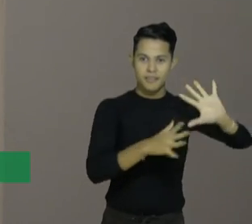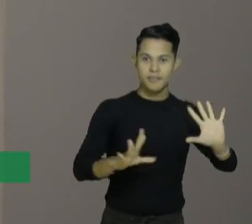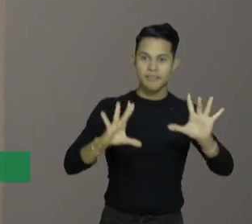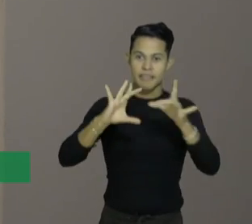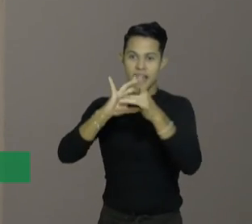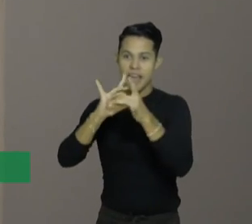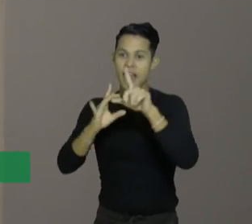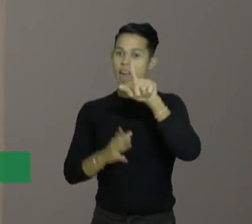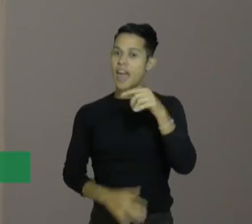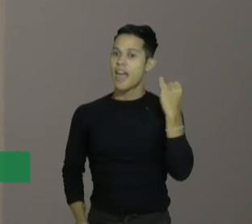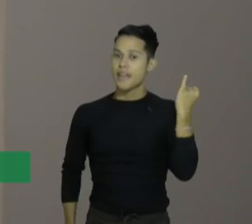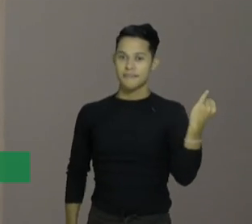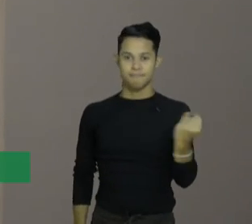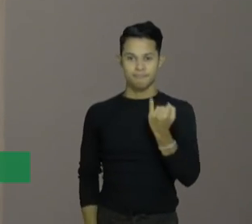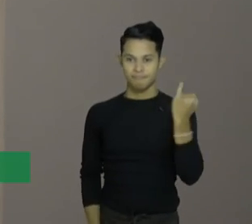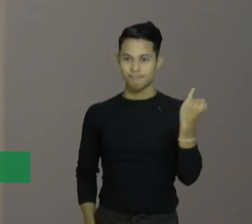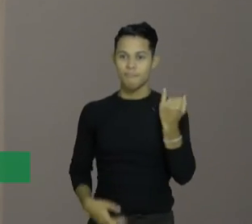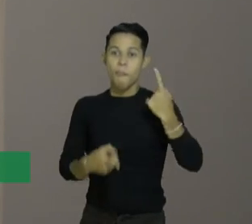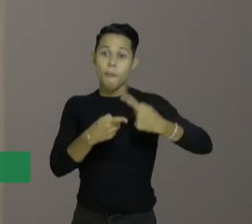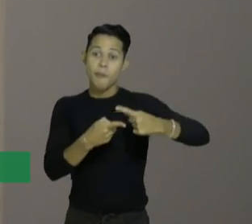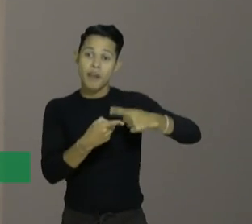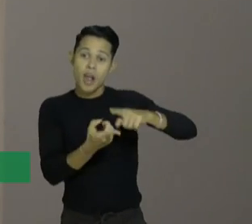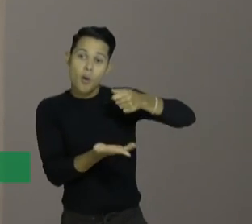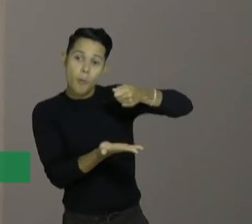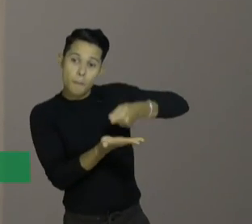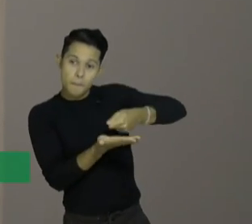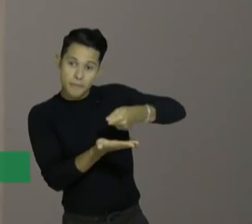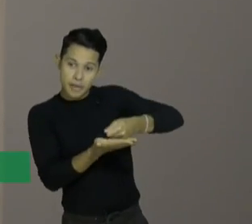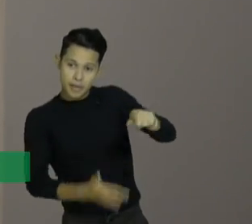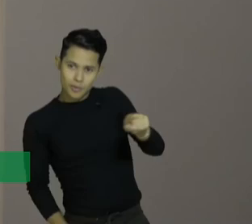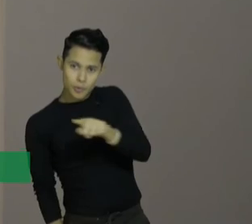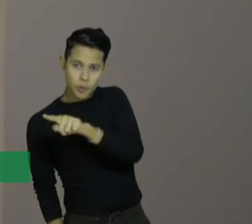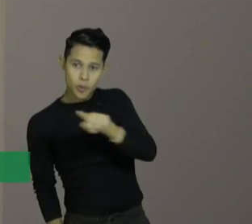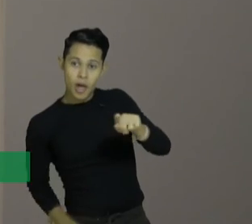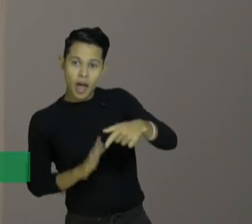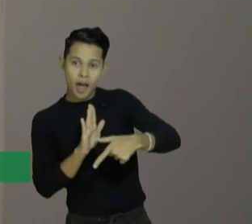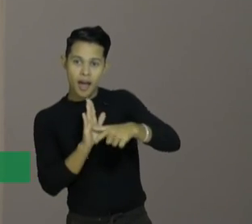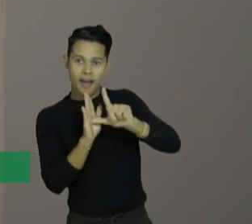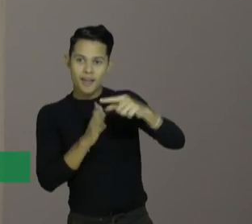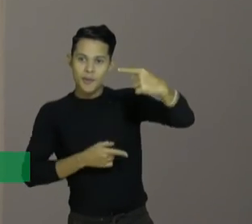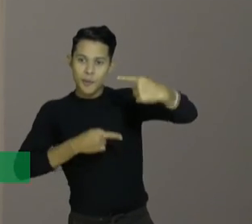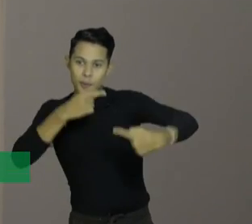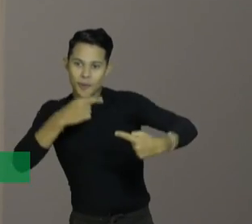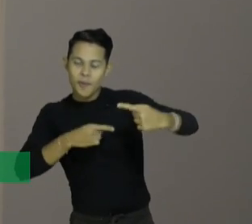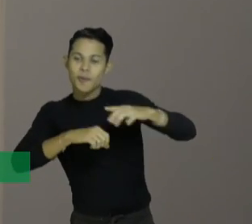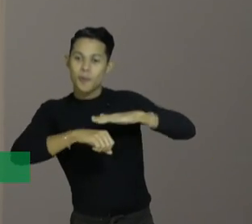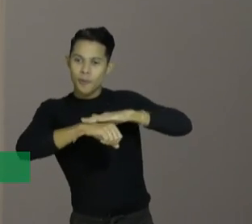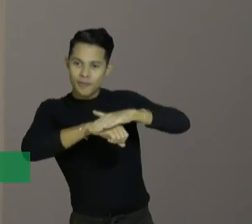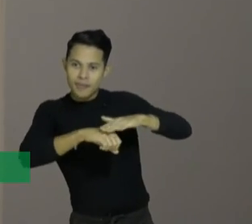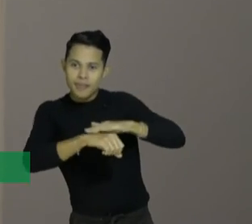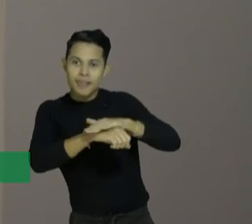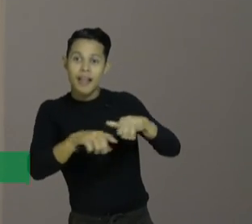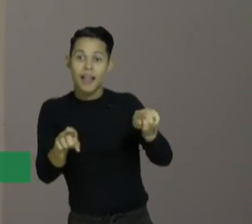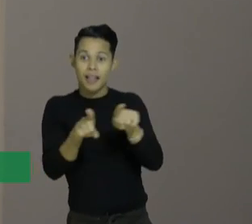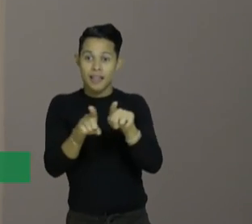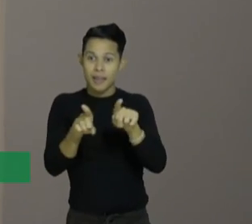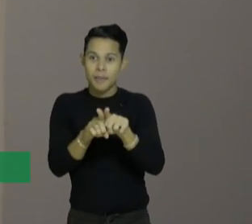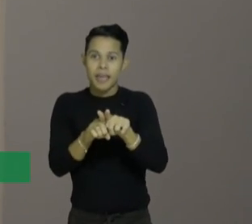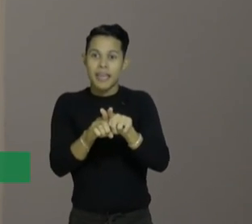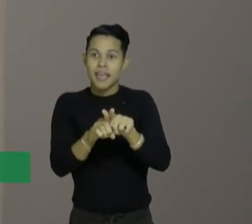importantíssimo porque nos obriga né a conversar a debater e principalmente a descer do